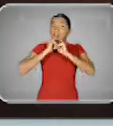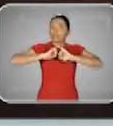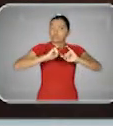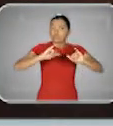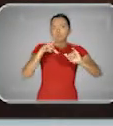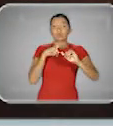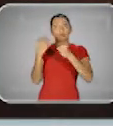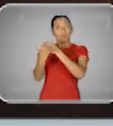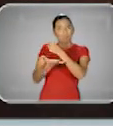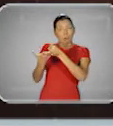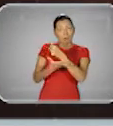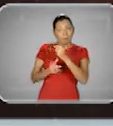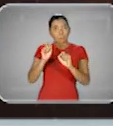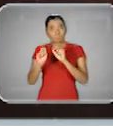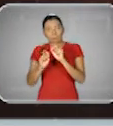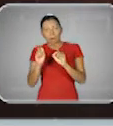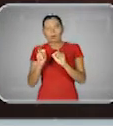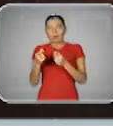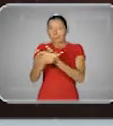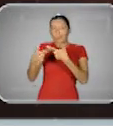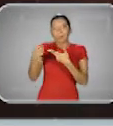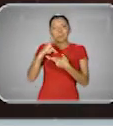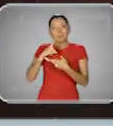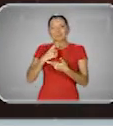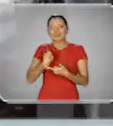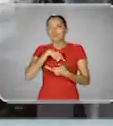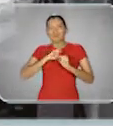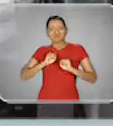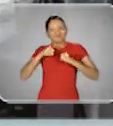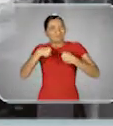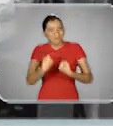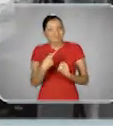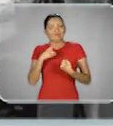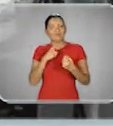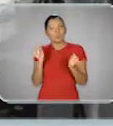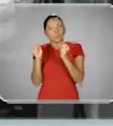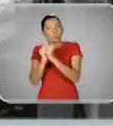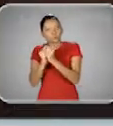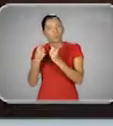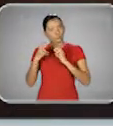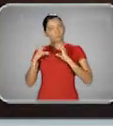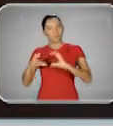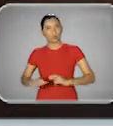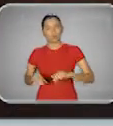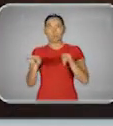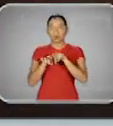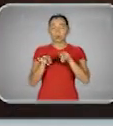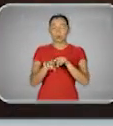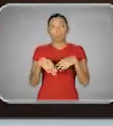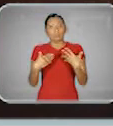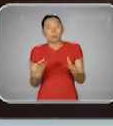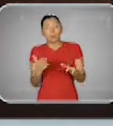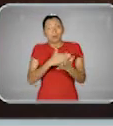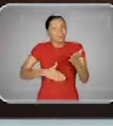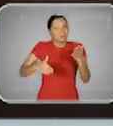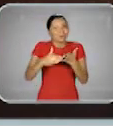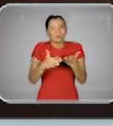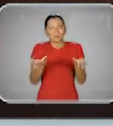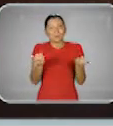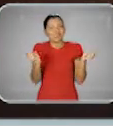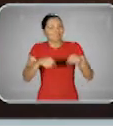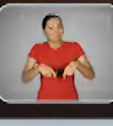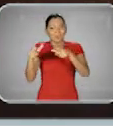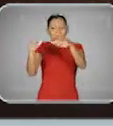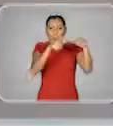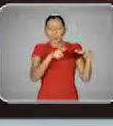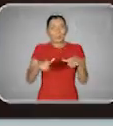a divulgação baseada nos experimentos que nós temos aqui. E a gente faz de tudo para divulgar, juntamente com o nosso coordenador, né, em todos os